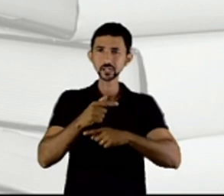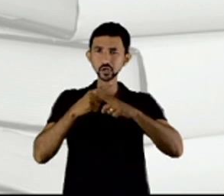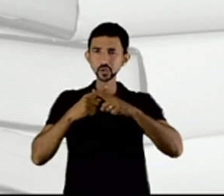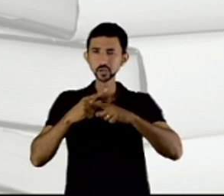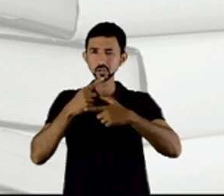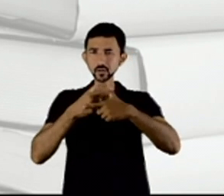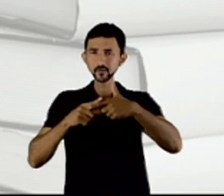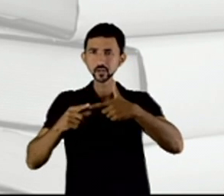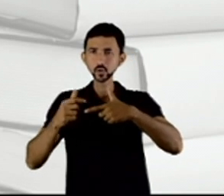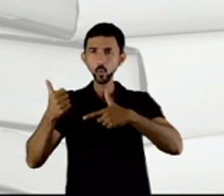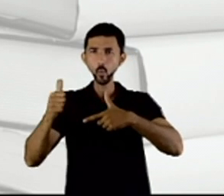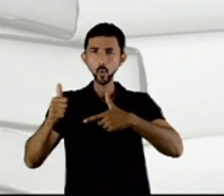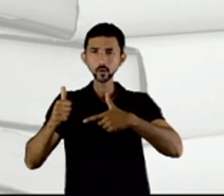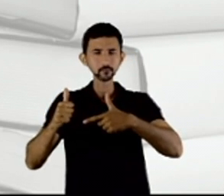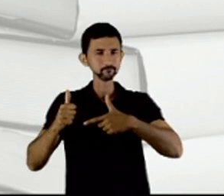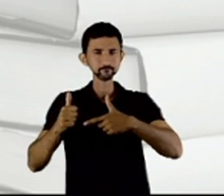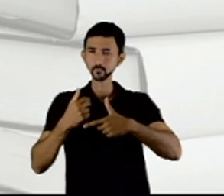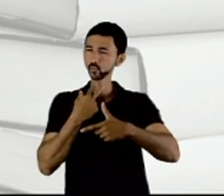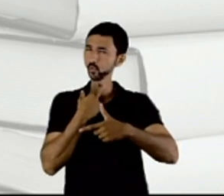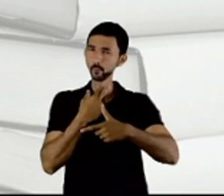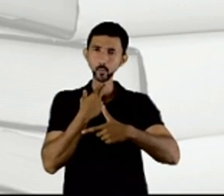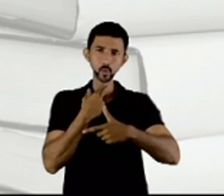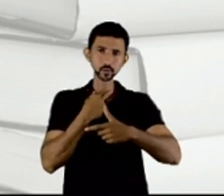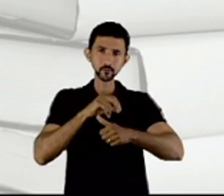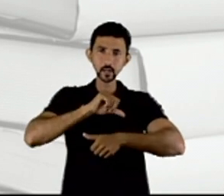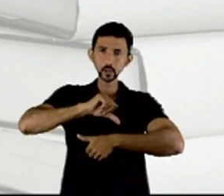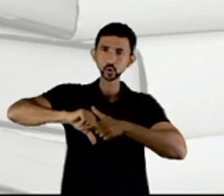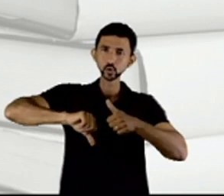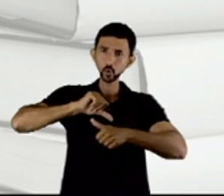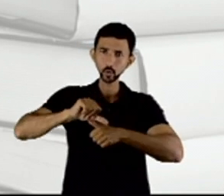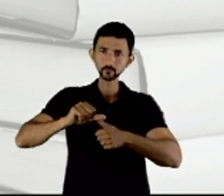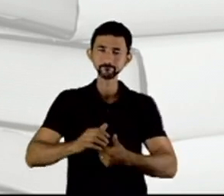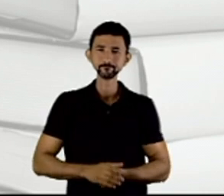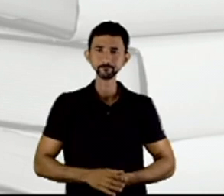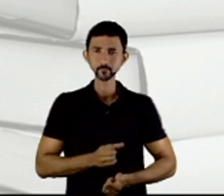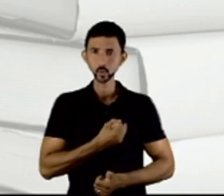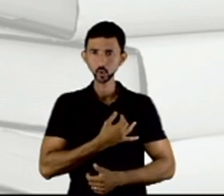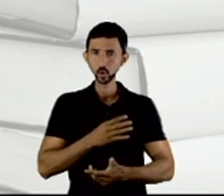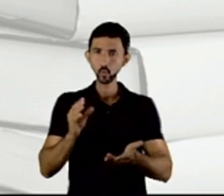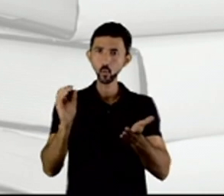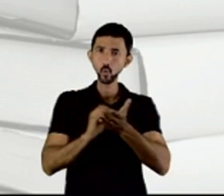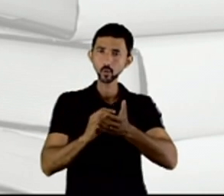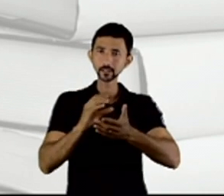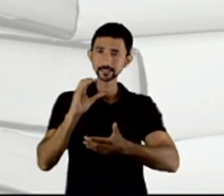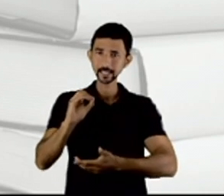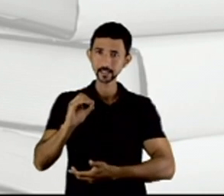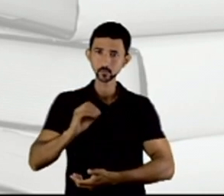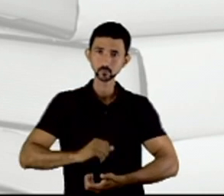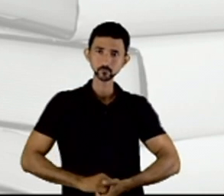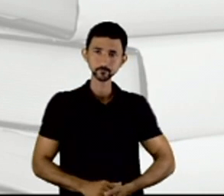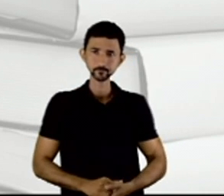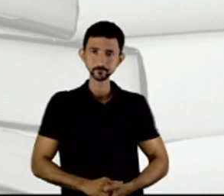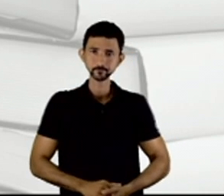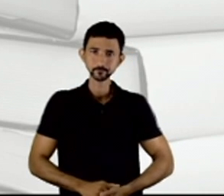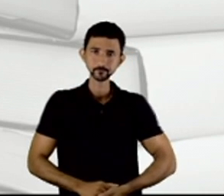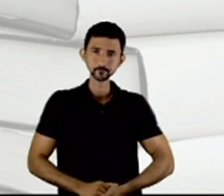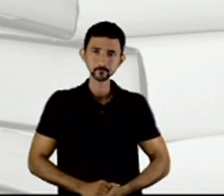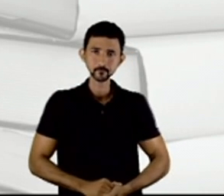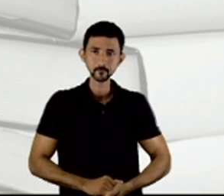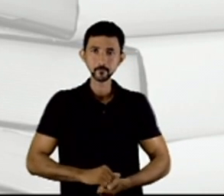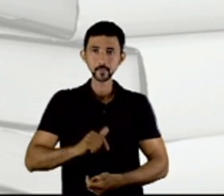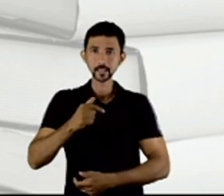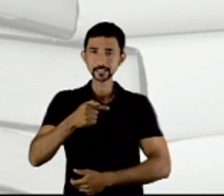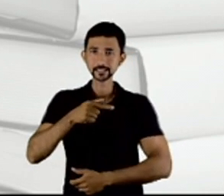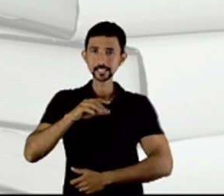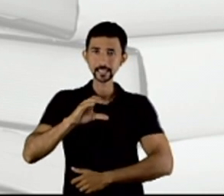11? Não. Então a gente vai transformar para décimos, ou seja, a gente acrescenta o zero. Quando a gente acrescenta um